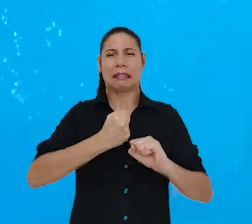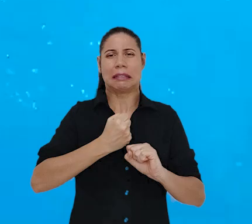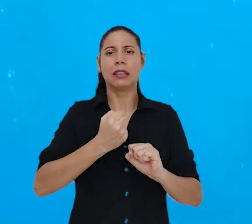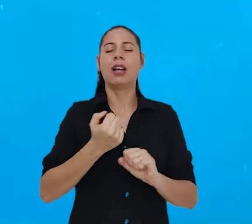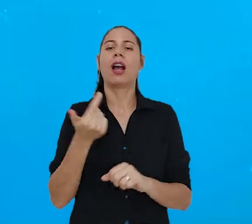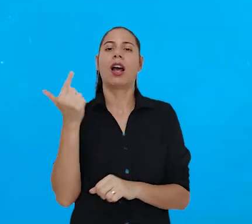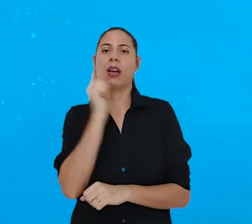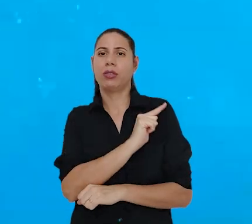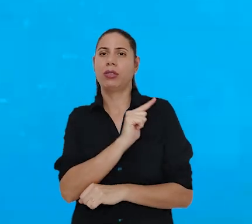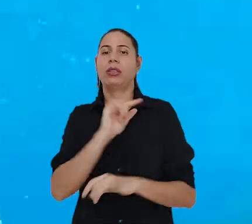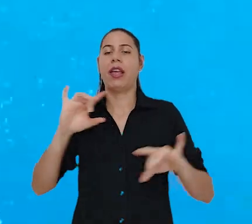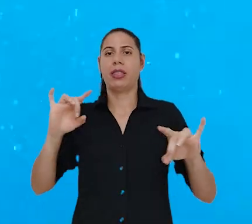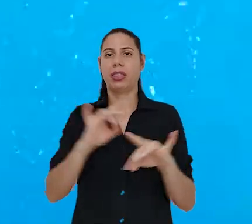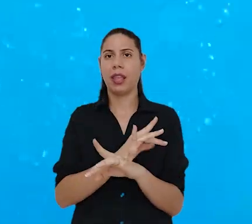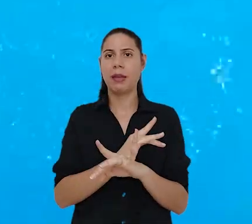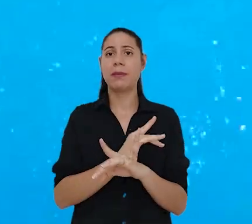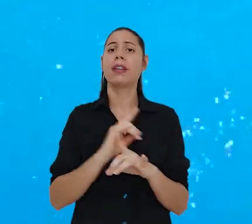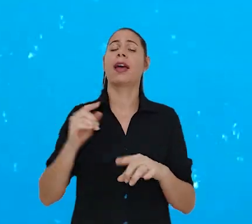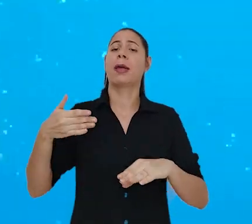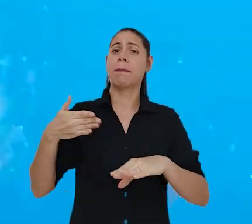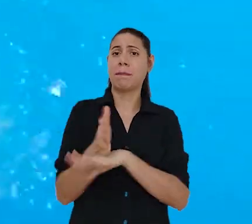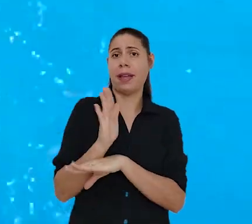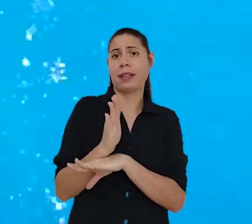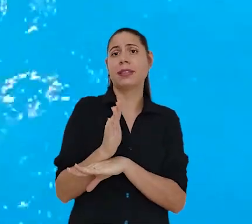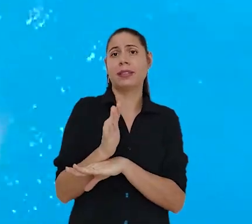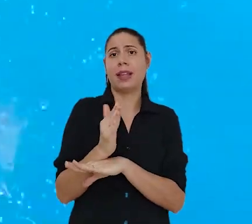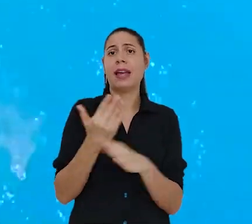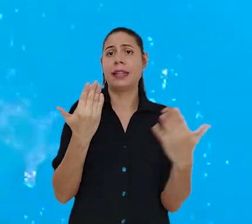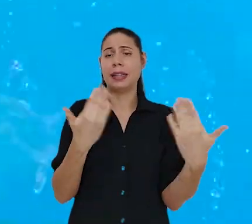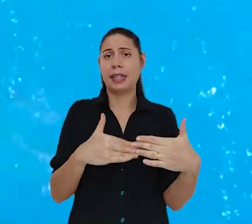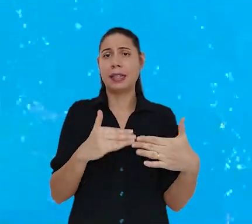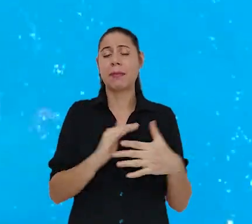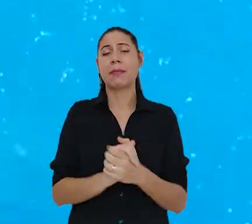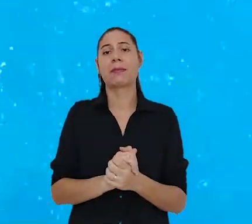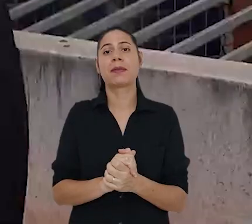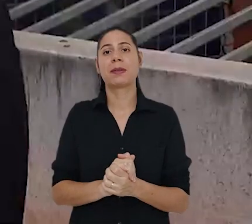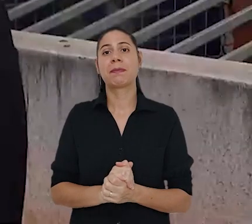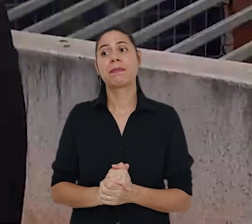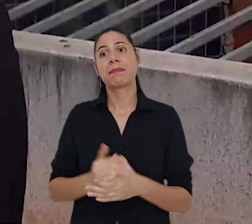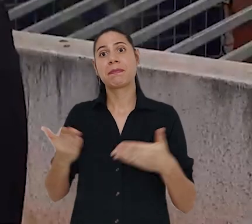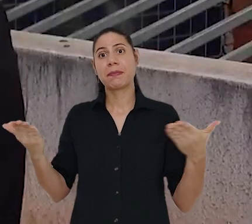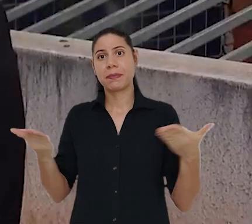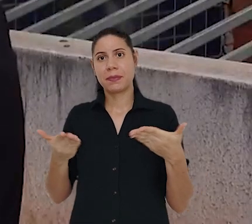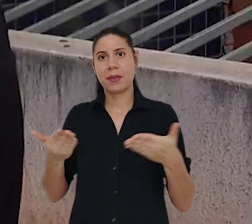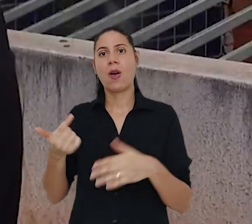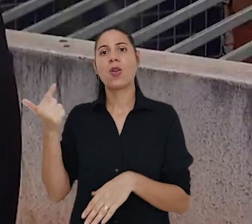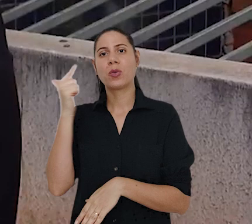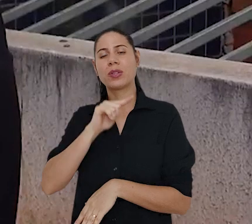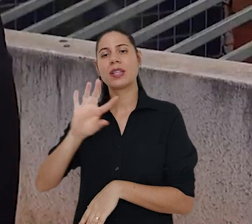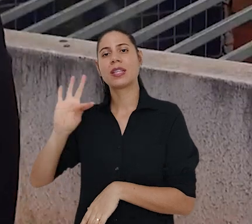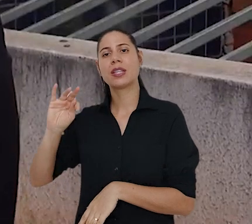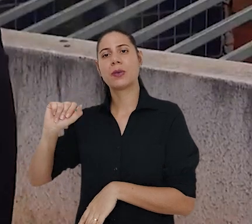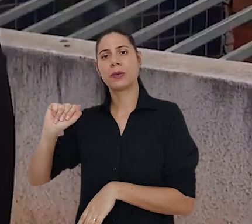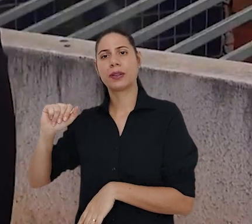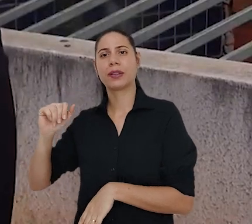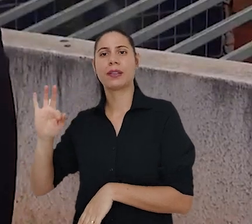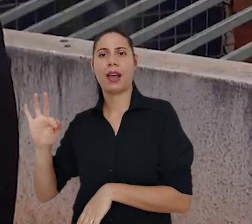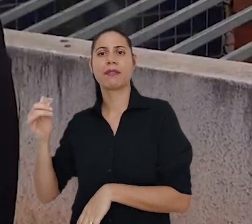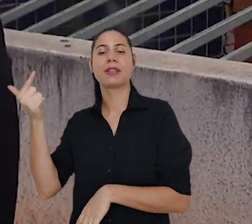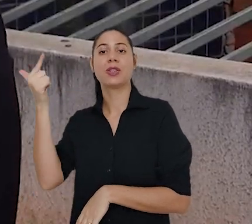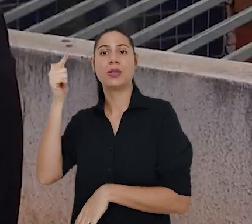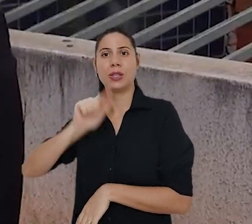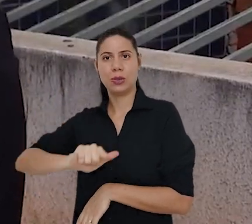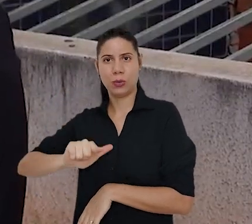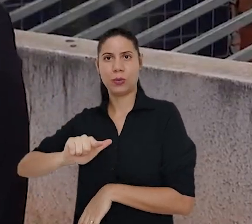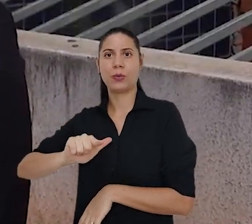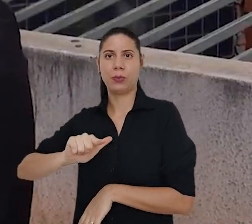fosse a cãibra, poderia ter conseguido concluir e até passar no teste. Esse ano eu consegui que o TAF